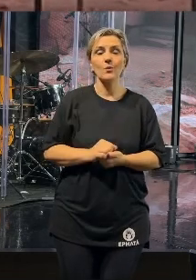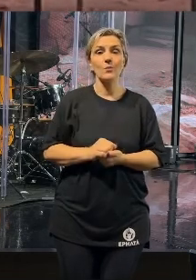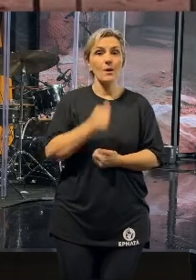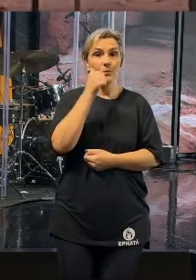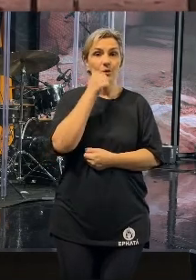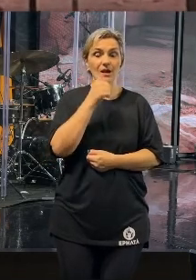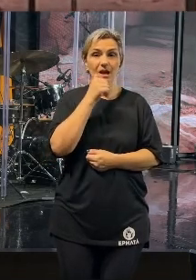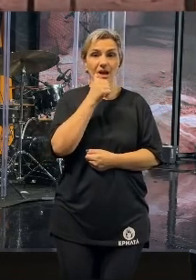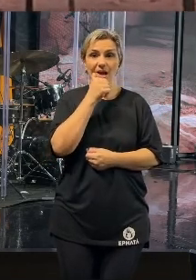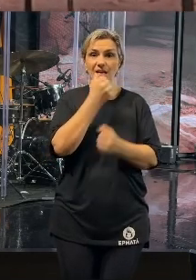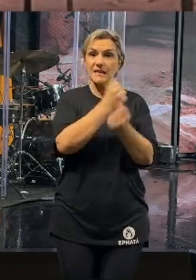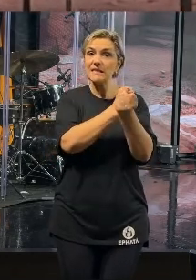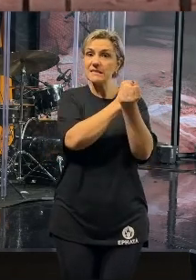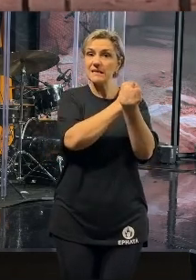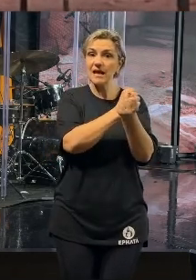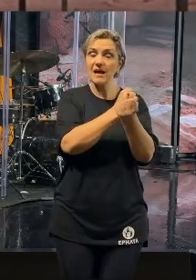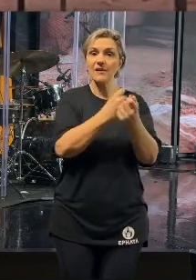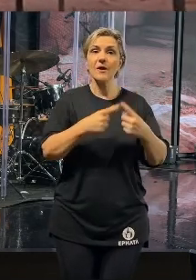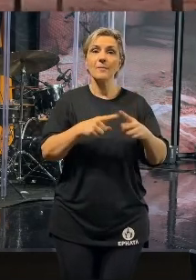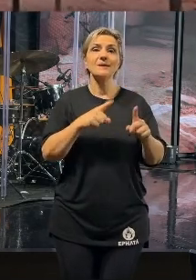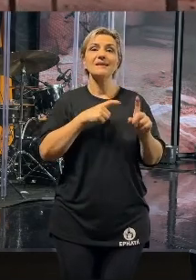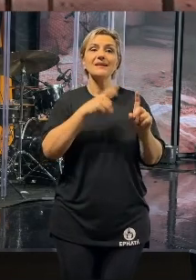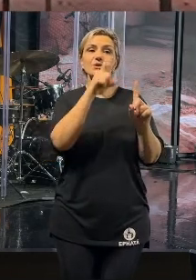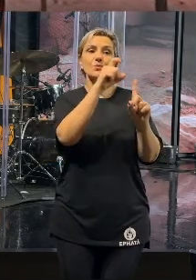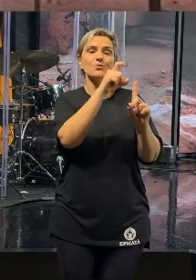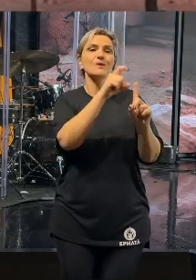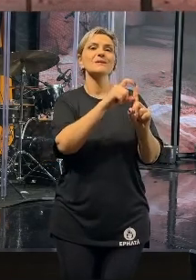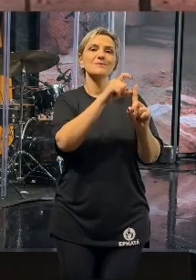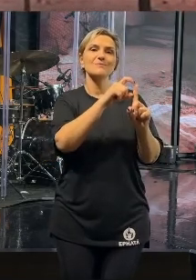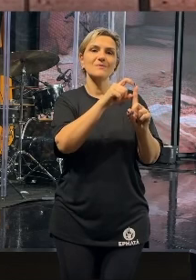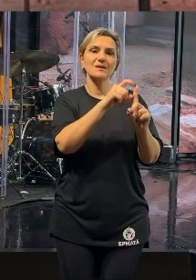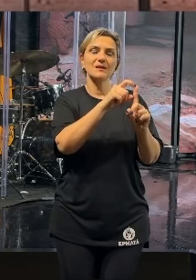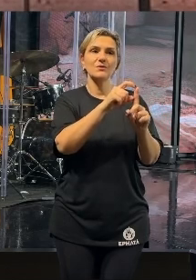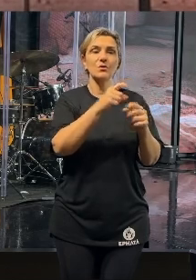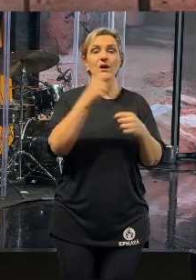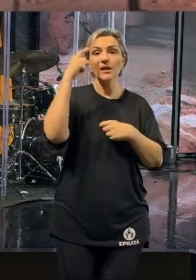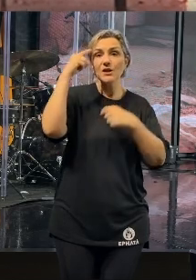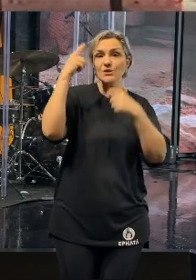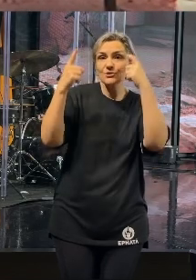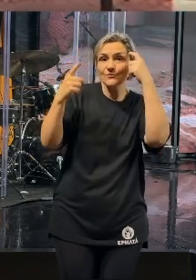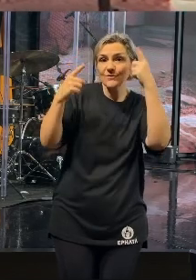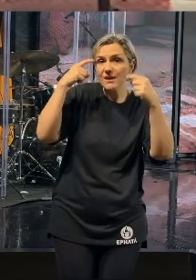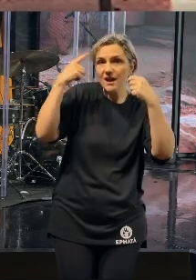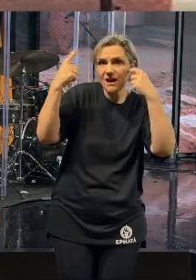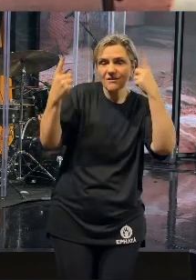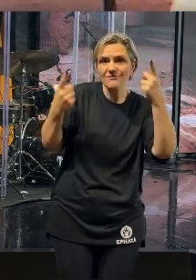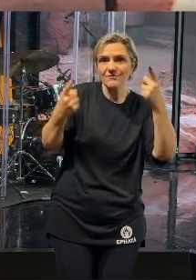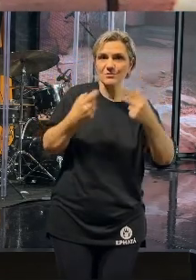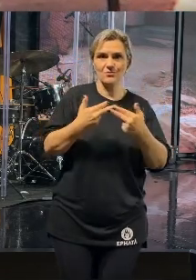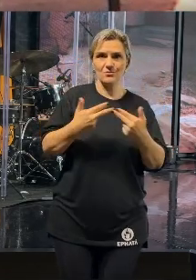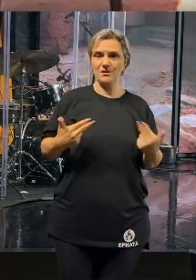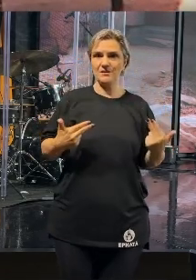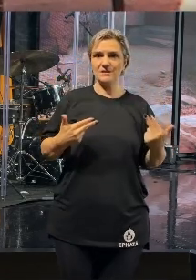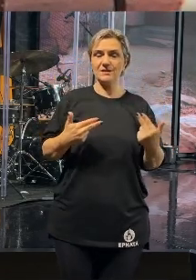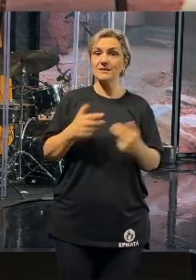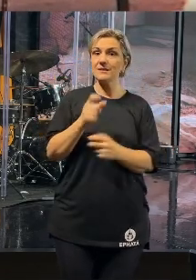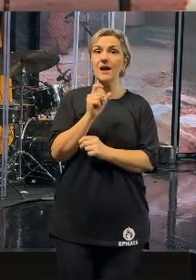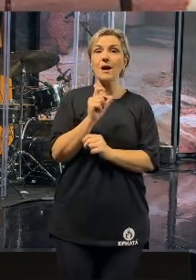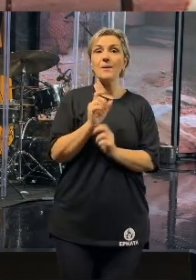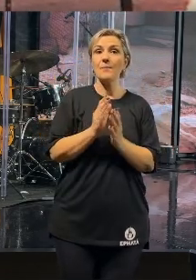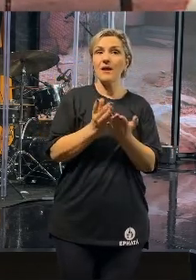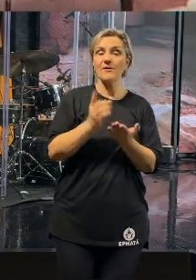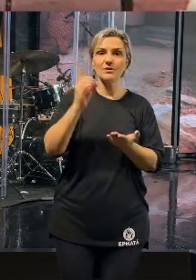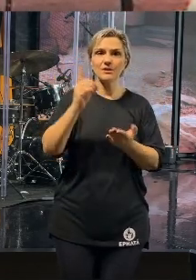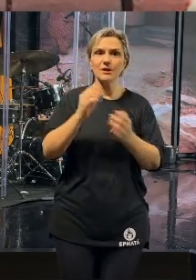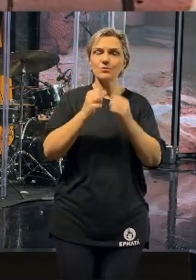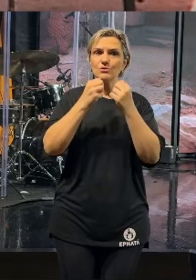escrava, mas que possuía um espírito adivinhador, de adivinhação. E a palavra que nós